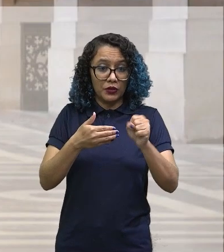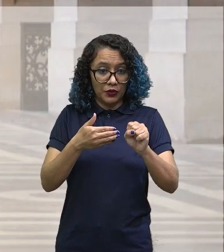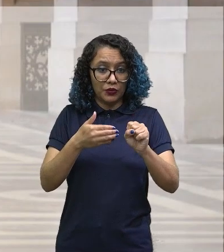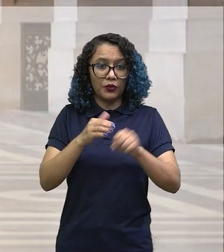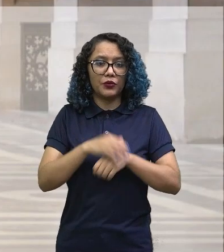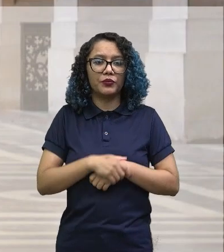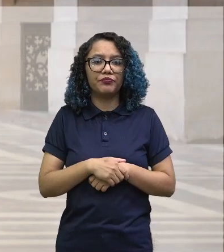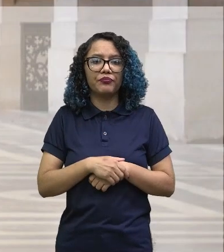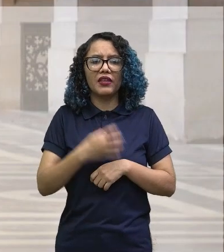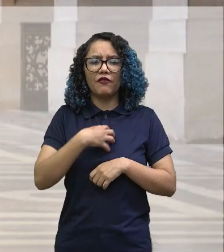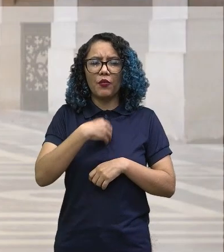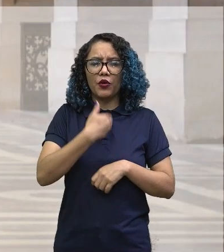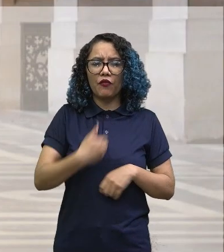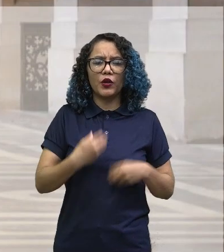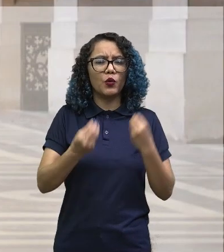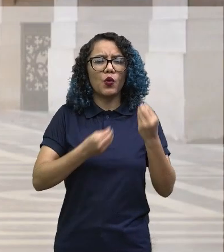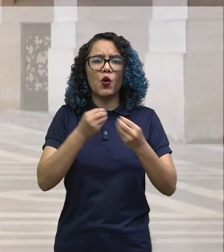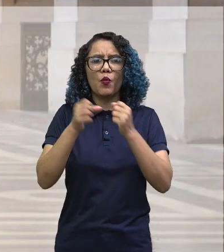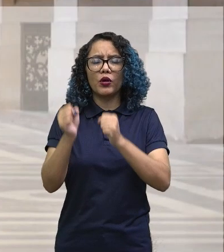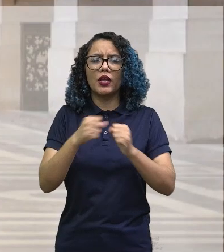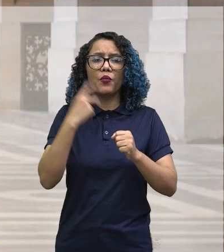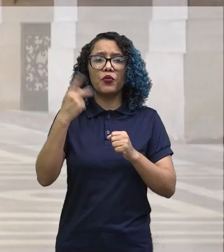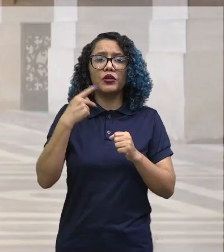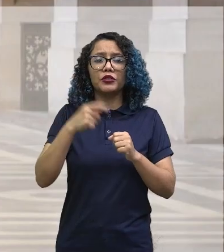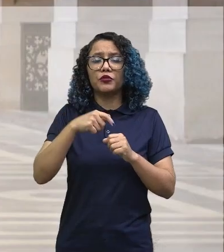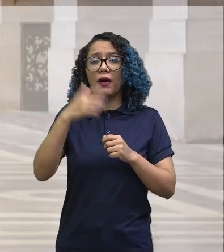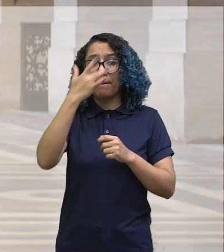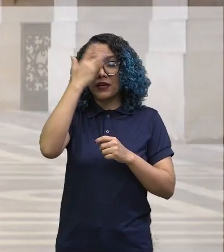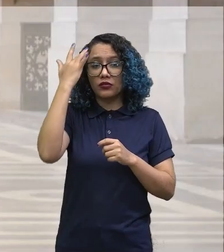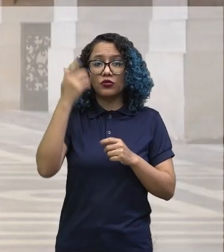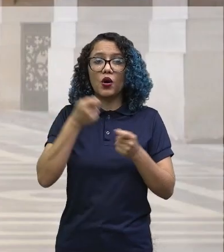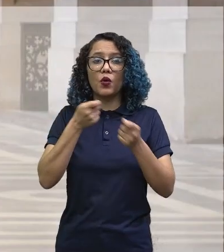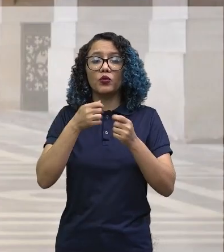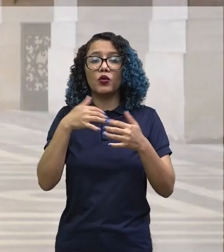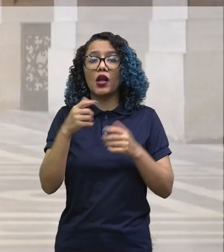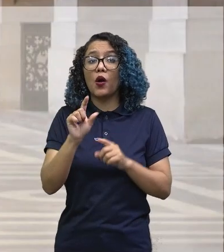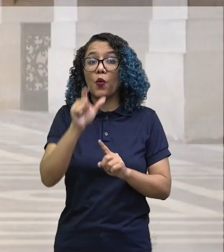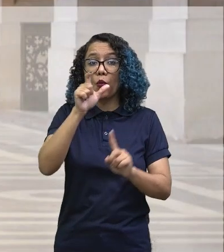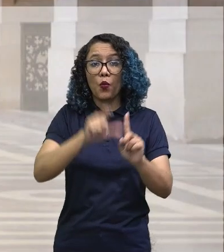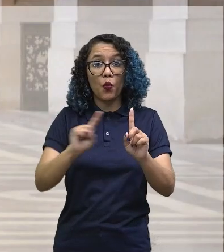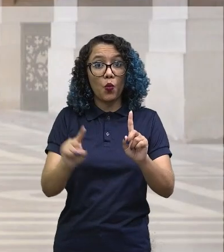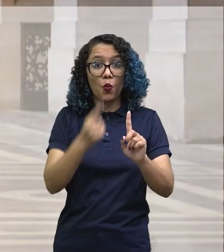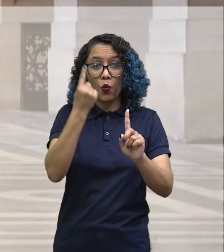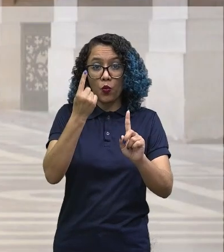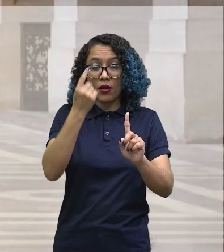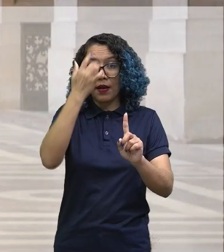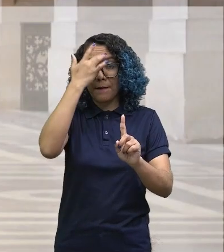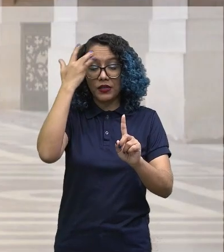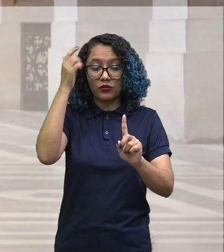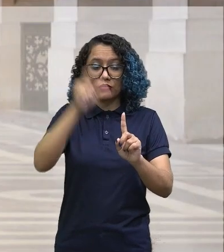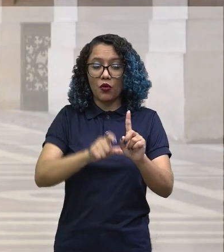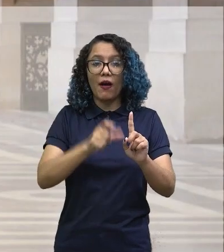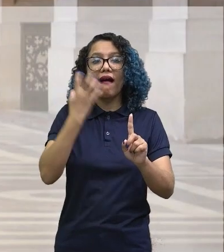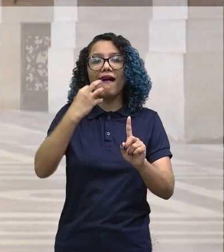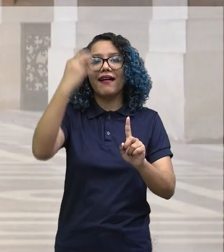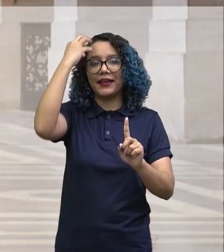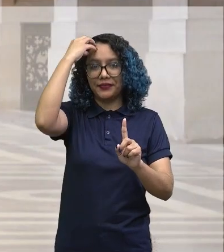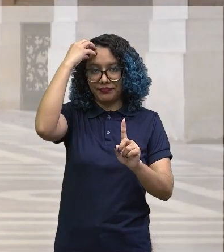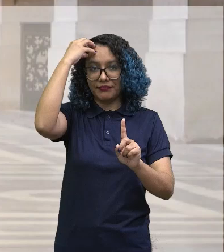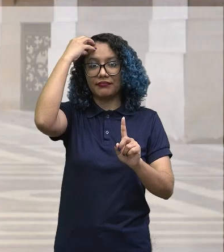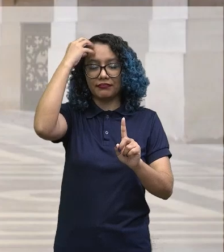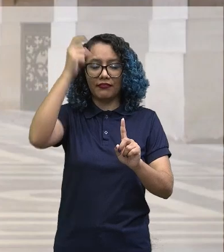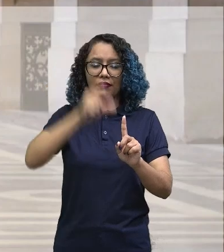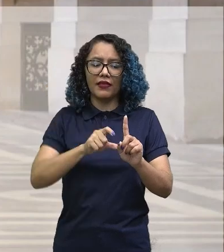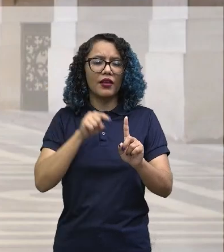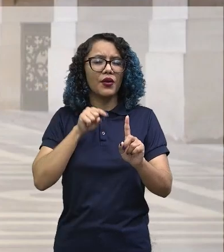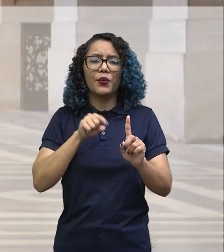político ele estava todo concentrado nas mãos de um único indivíduo, o monarca, o rei. Esse